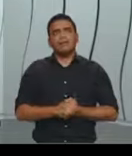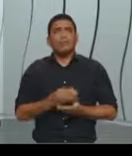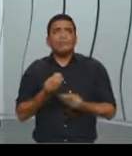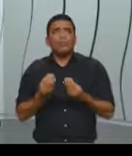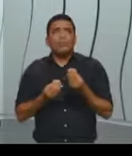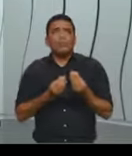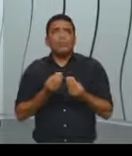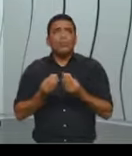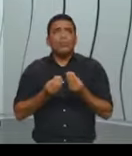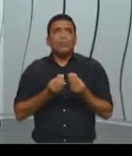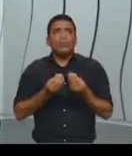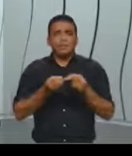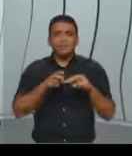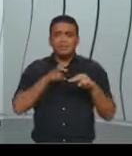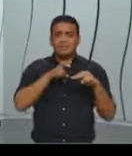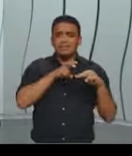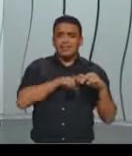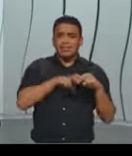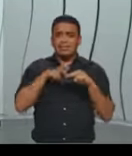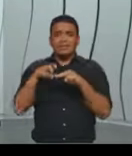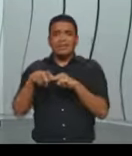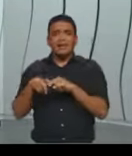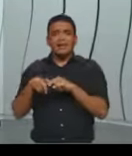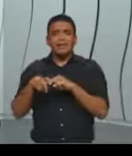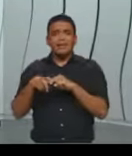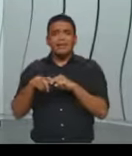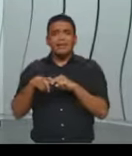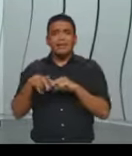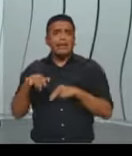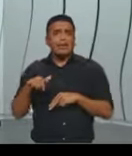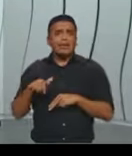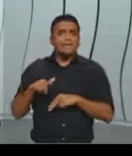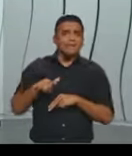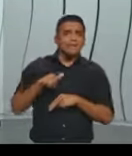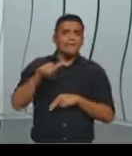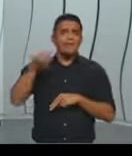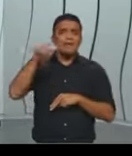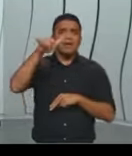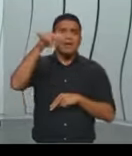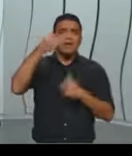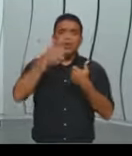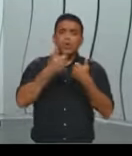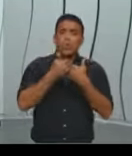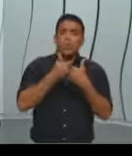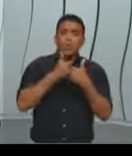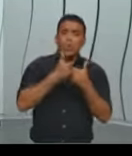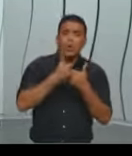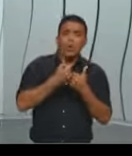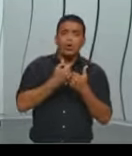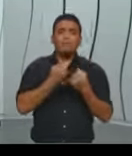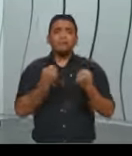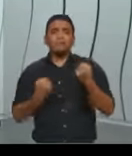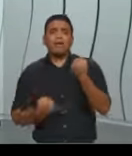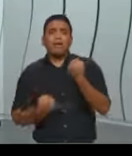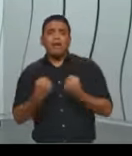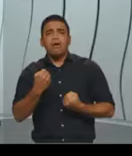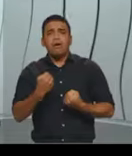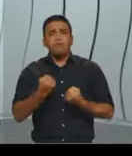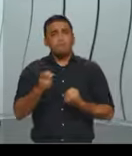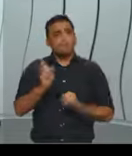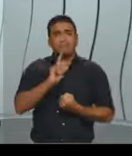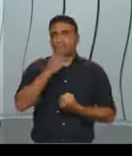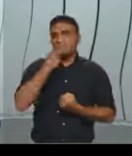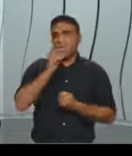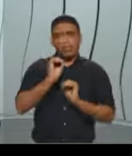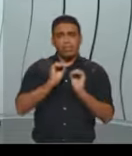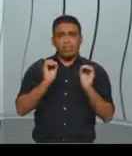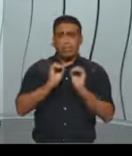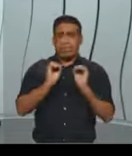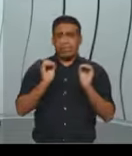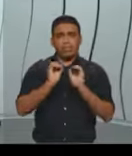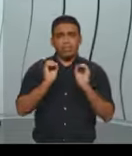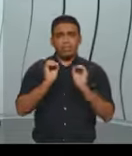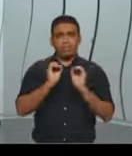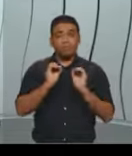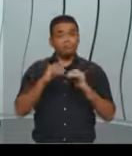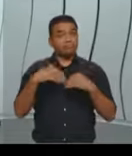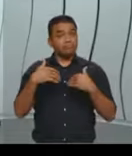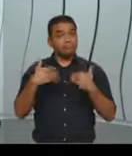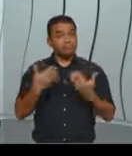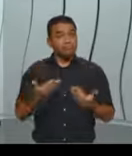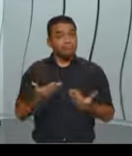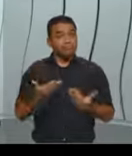gente vai sentar nas poltronas de um avião, de um ônibus ou de um carro. Não falou nada? Então isso